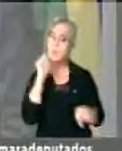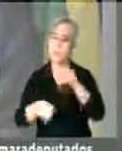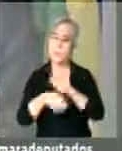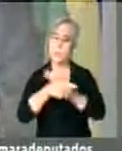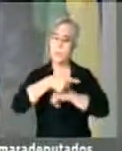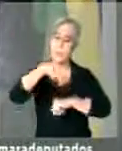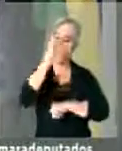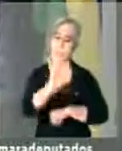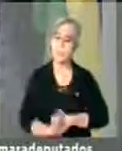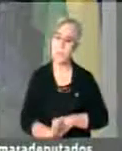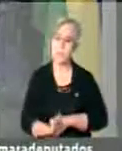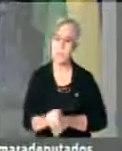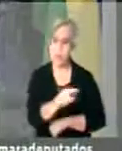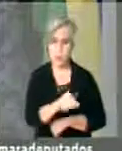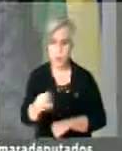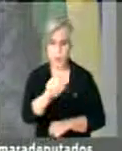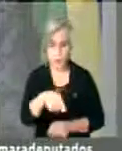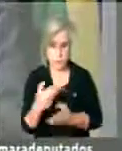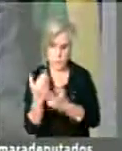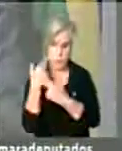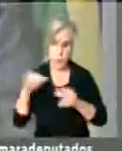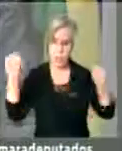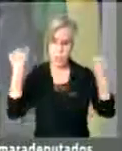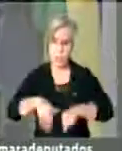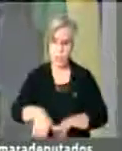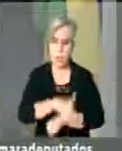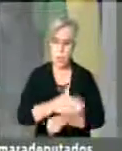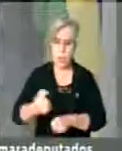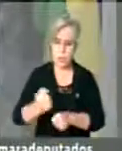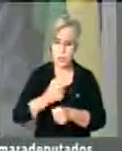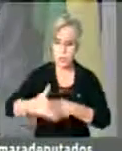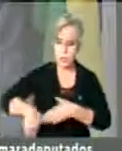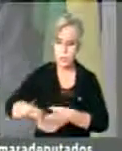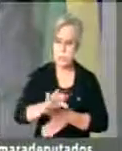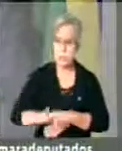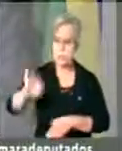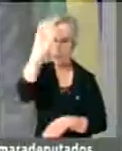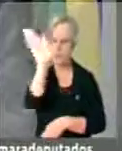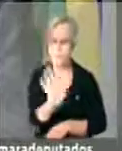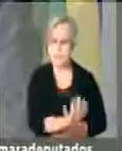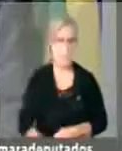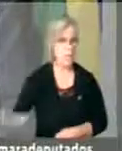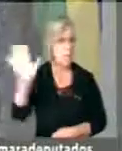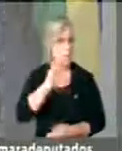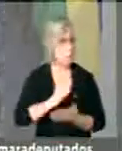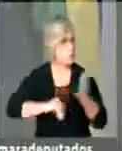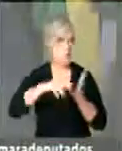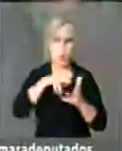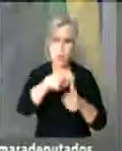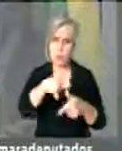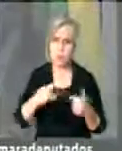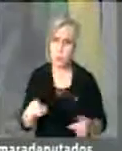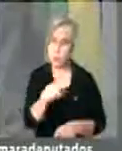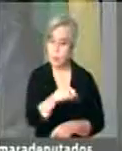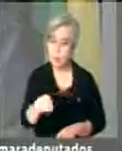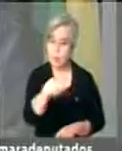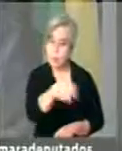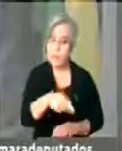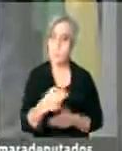Brasil, responsável pelas piores estradas federais da história do Brasil e do mundo. Vocês